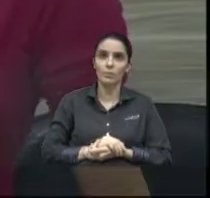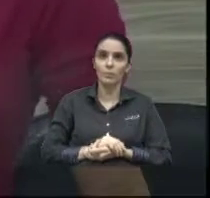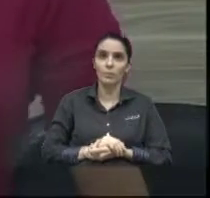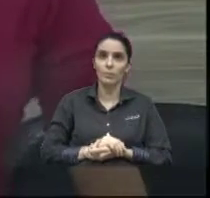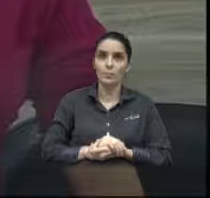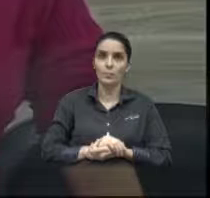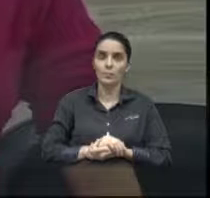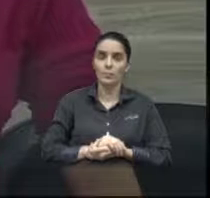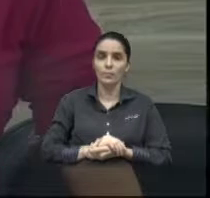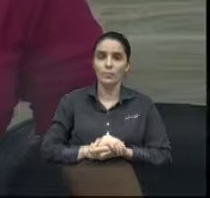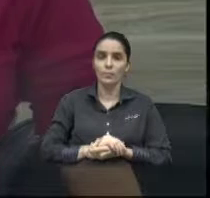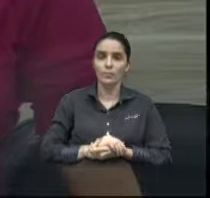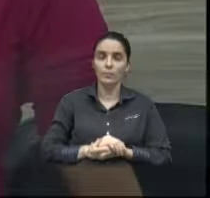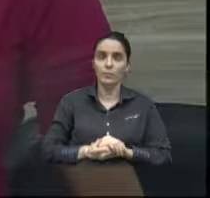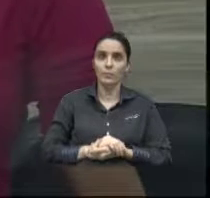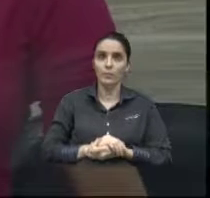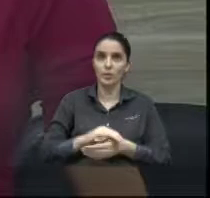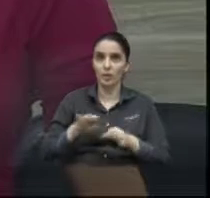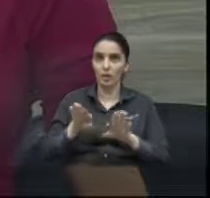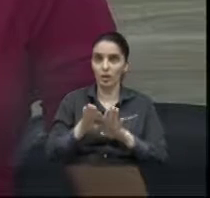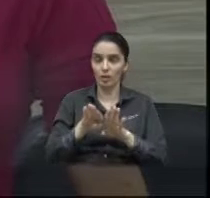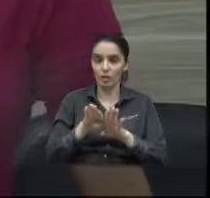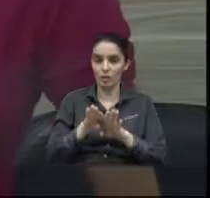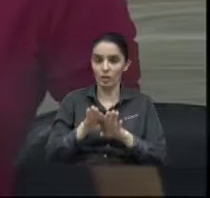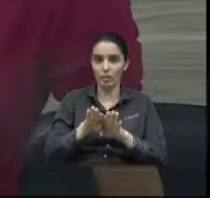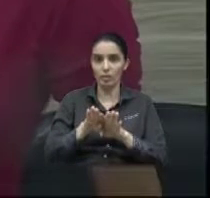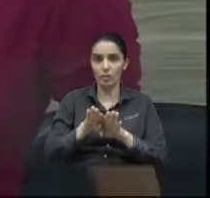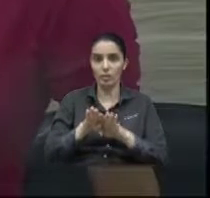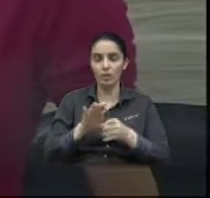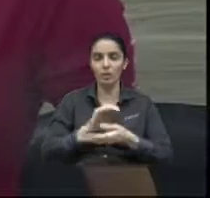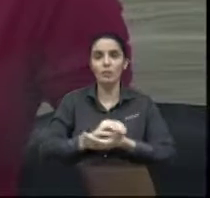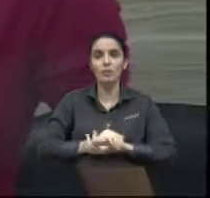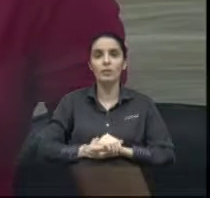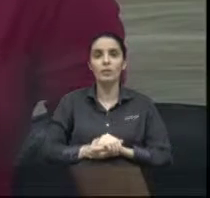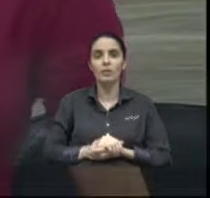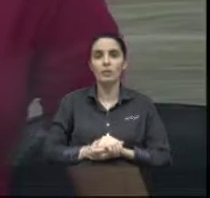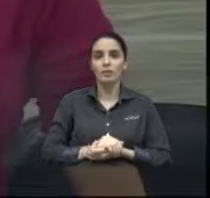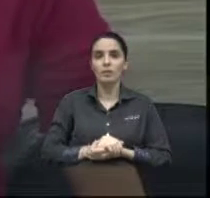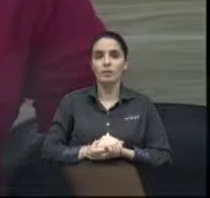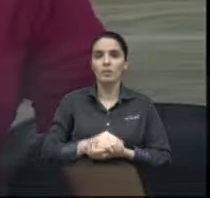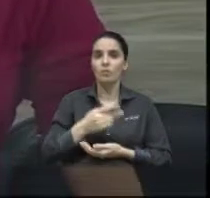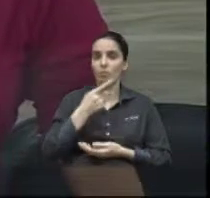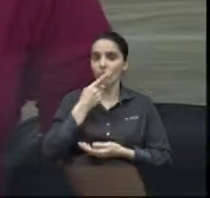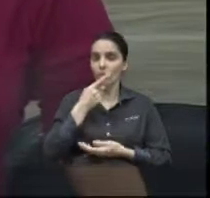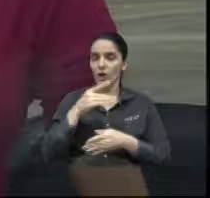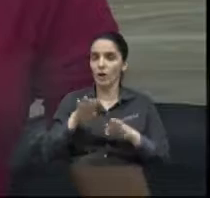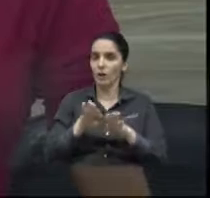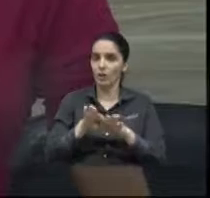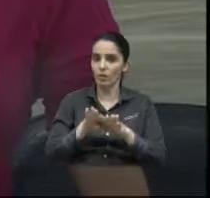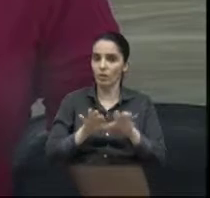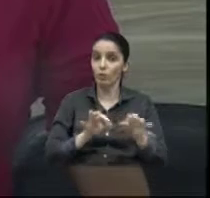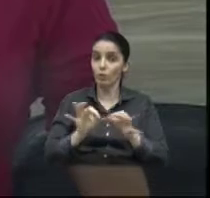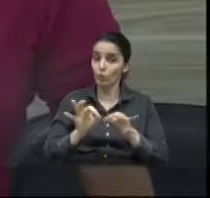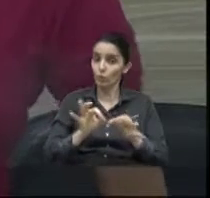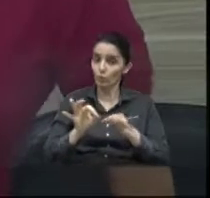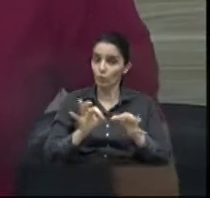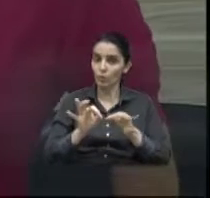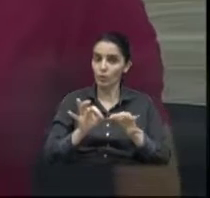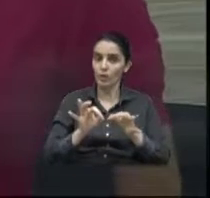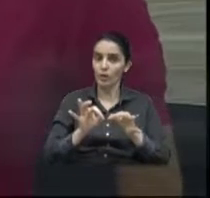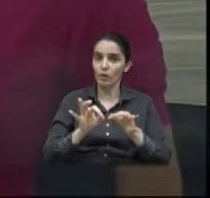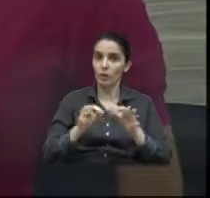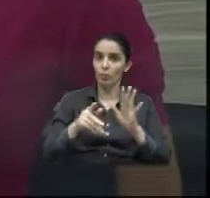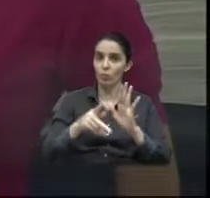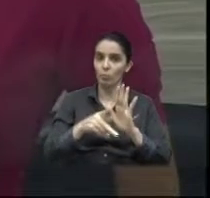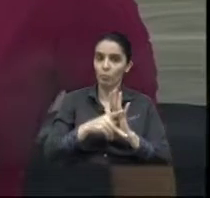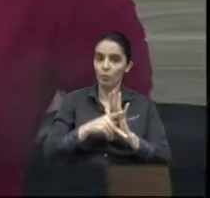mesma colocação, pensaria dessa mesma forma se esse projeto do vereador